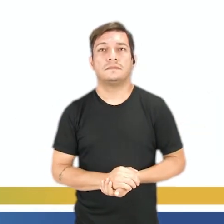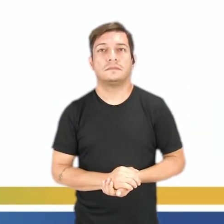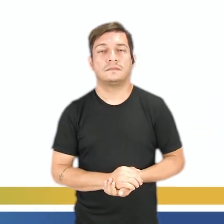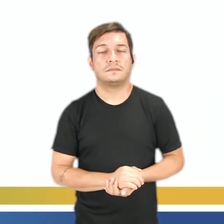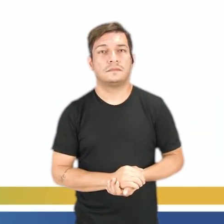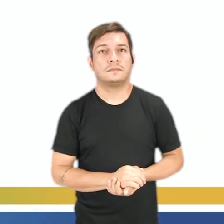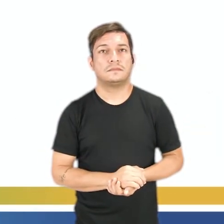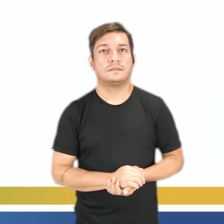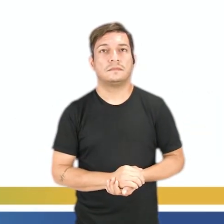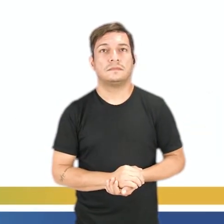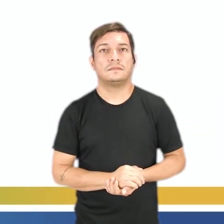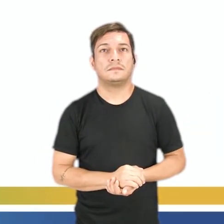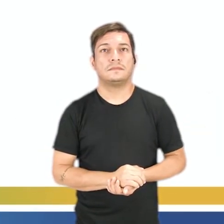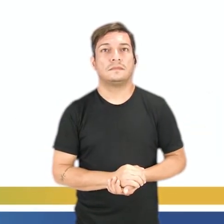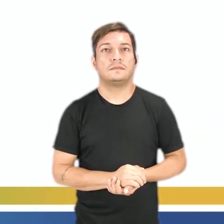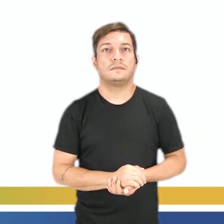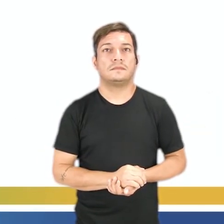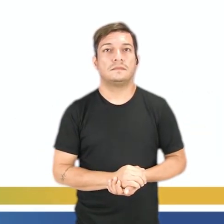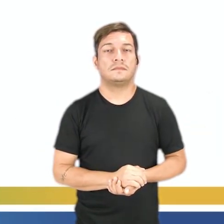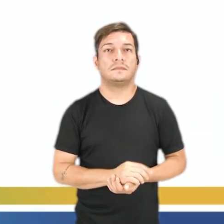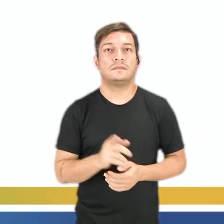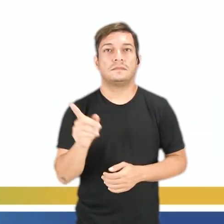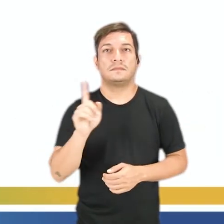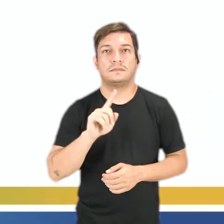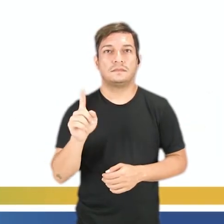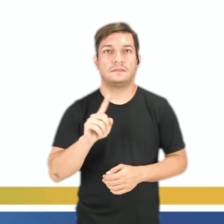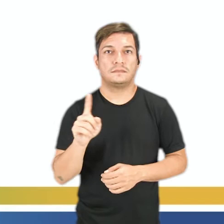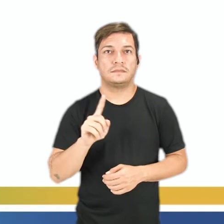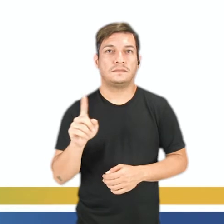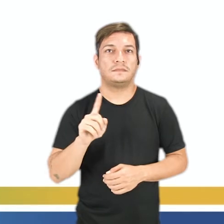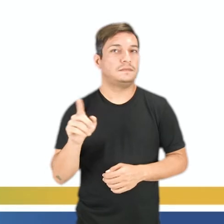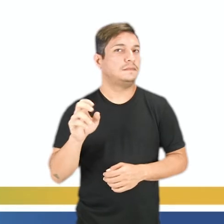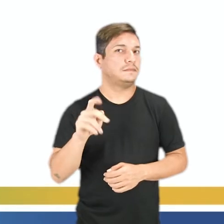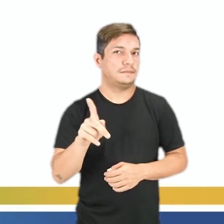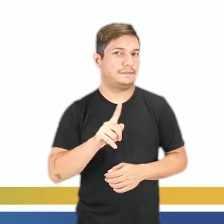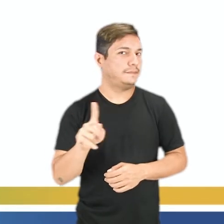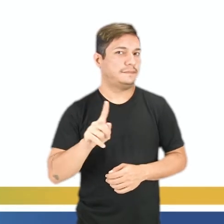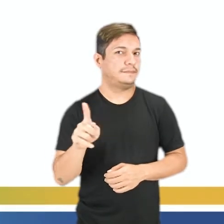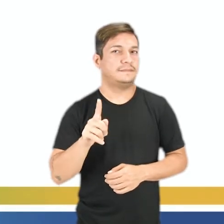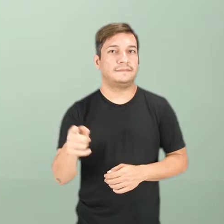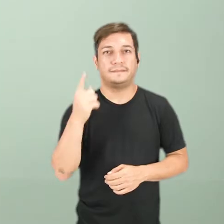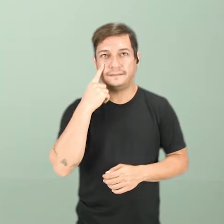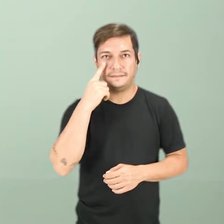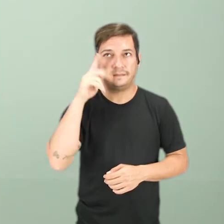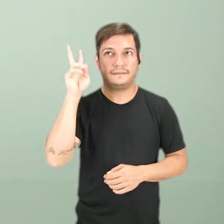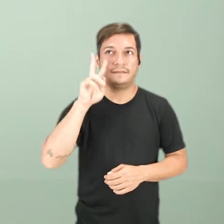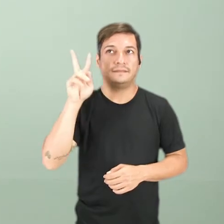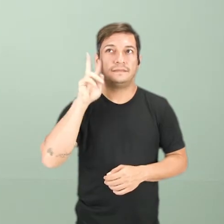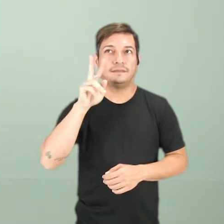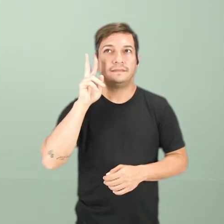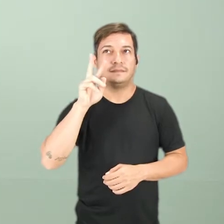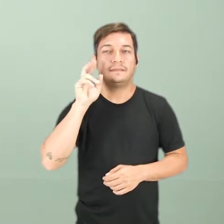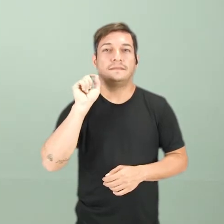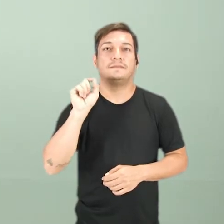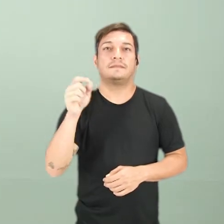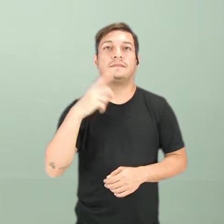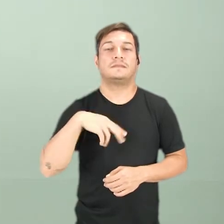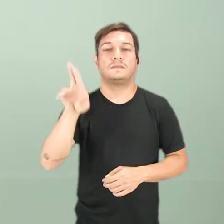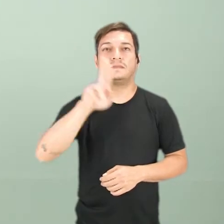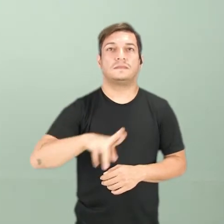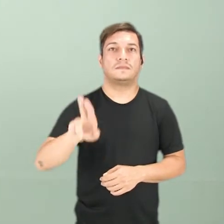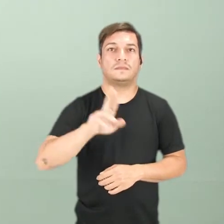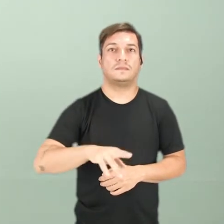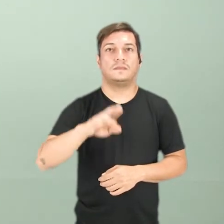Ok? Não ok, pessoal, não tá ok. Você lembra que quando você usa